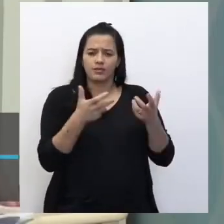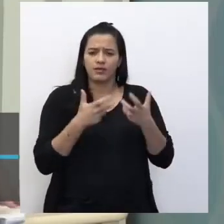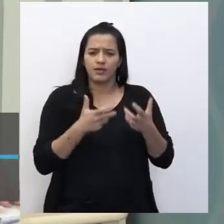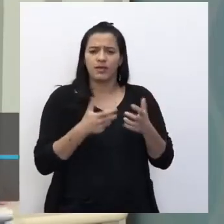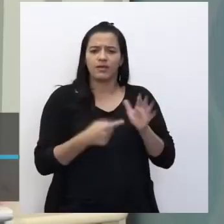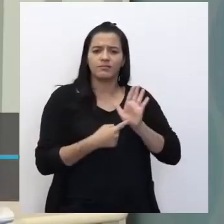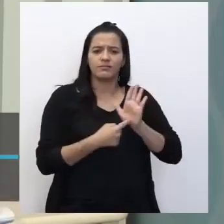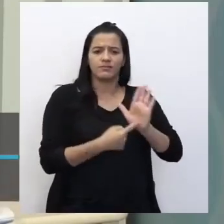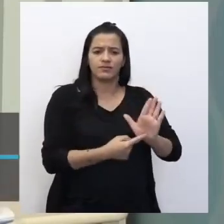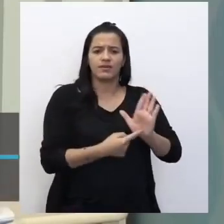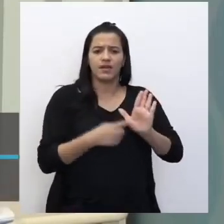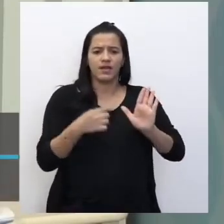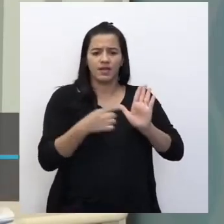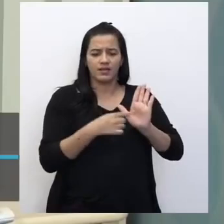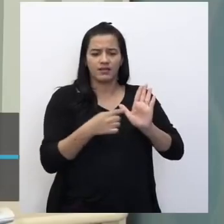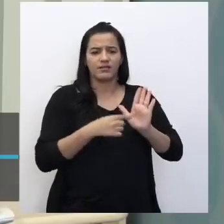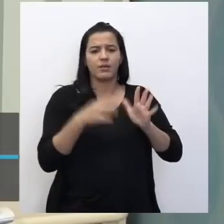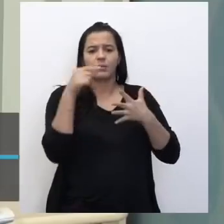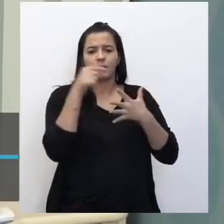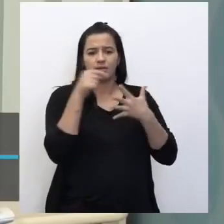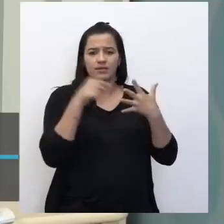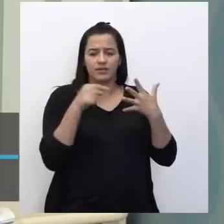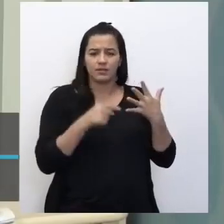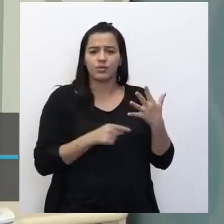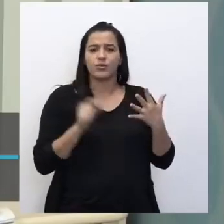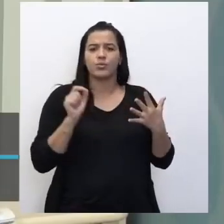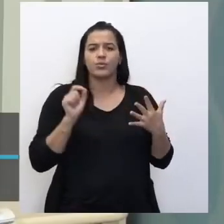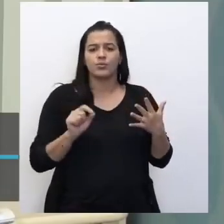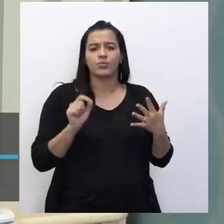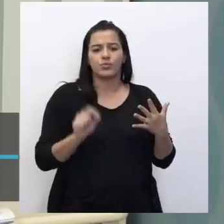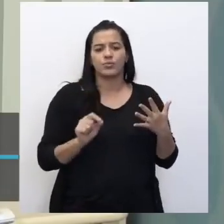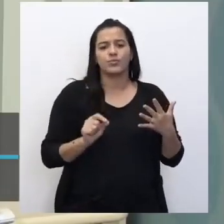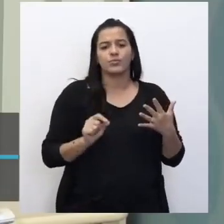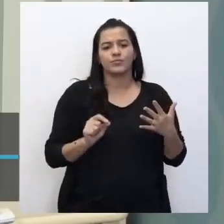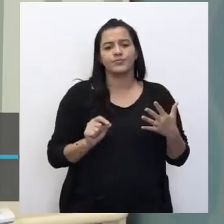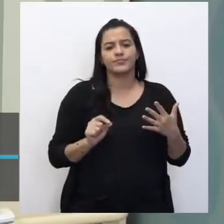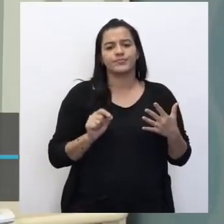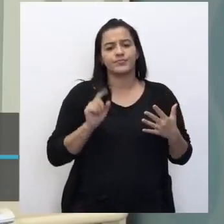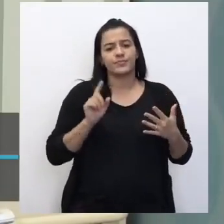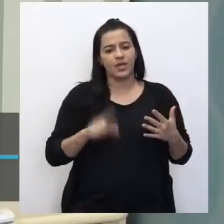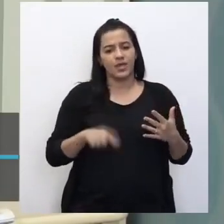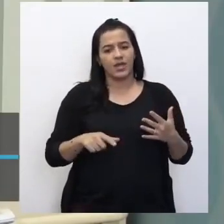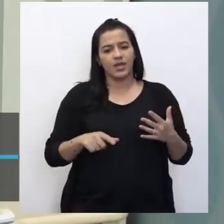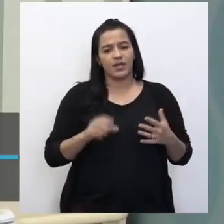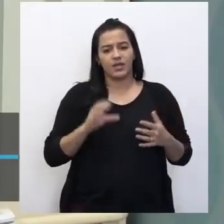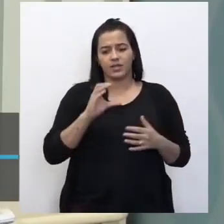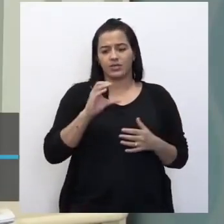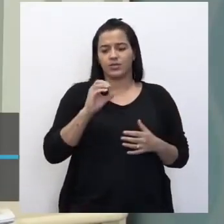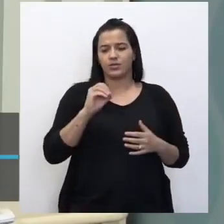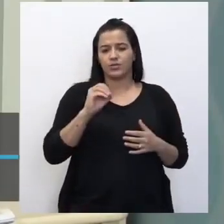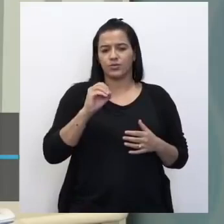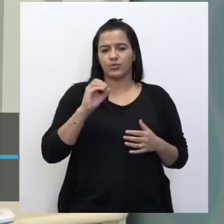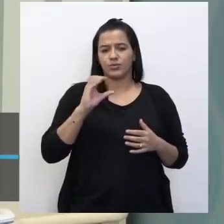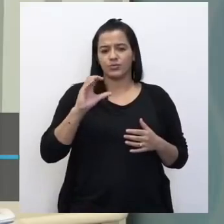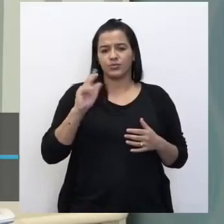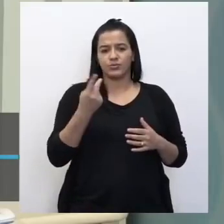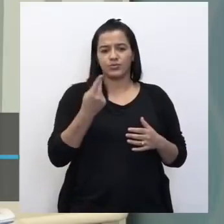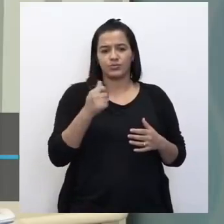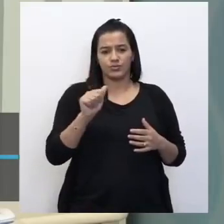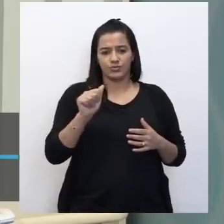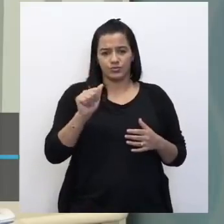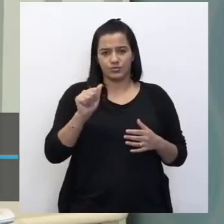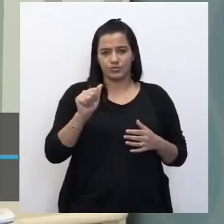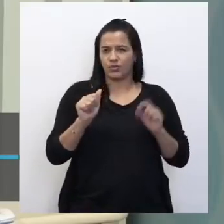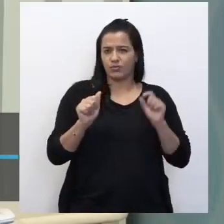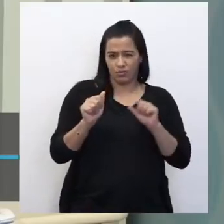uma característica. Para quem se lembra, a Eugênia, ela é coxa. Vocês sabem o que é uma